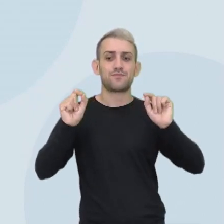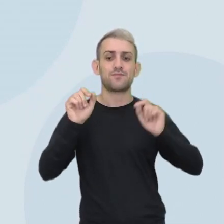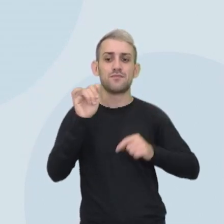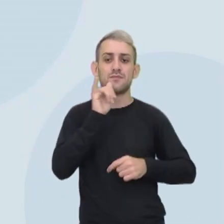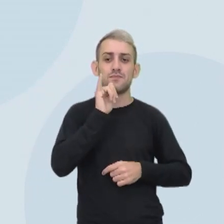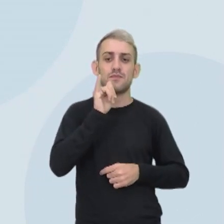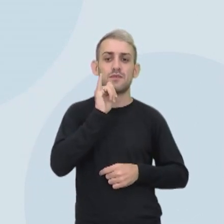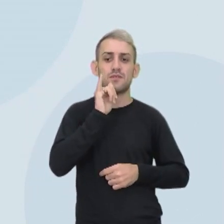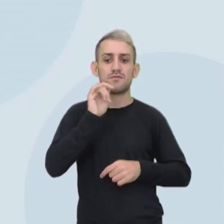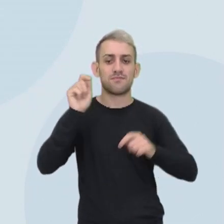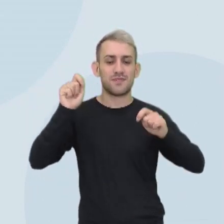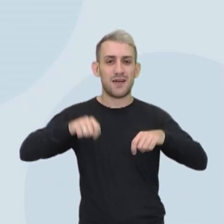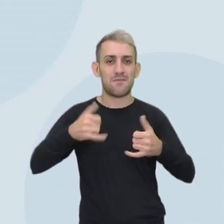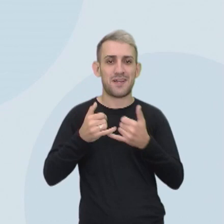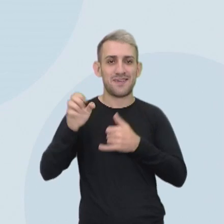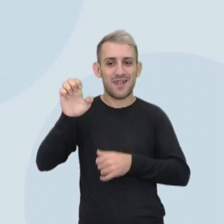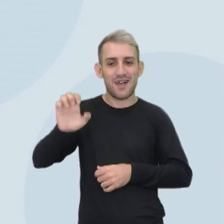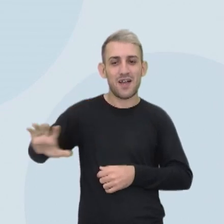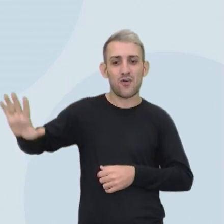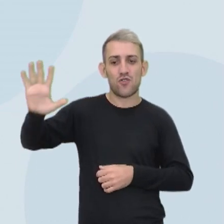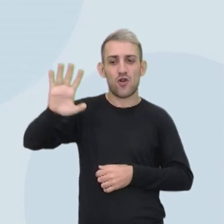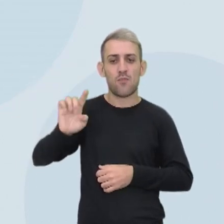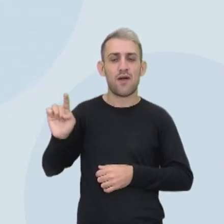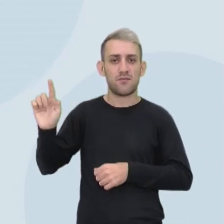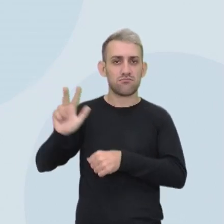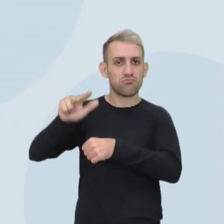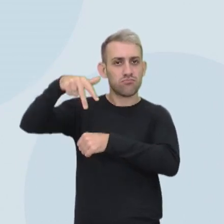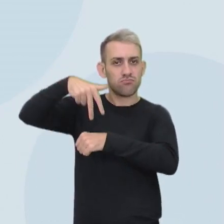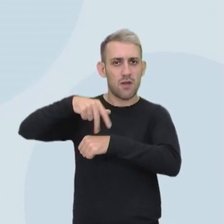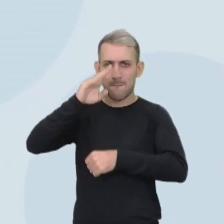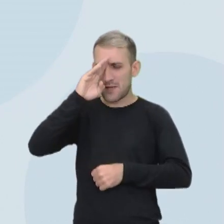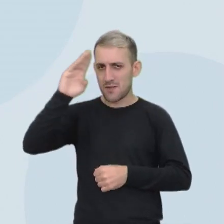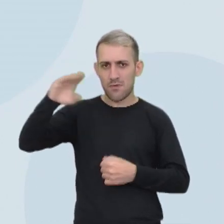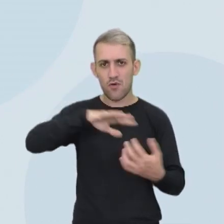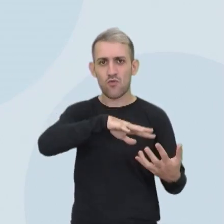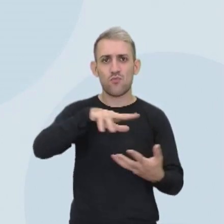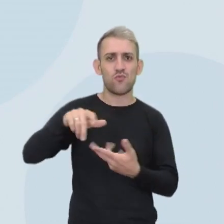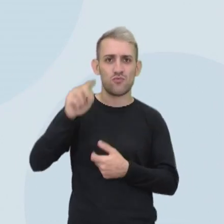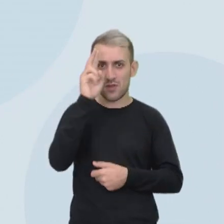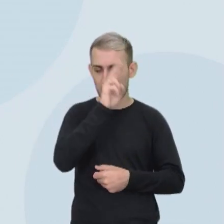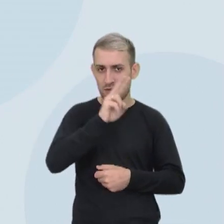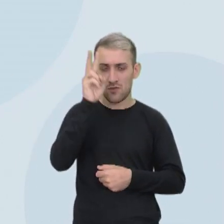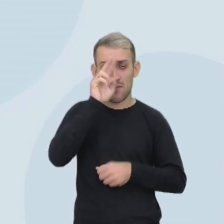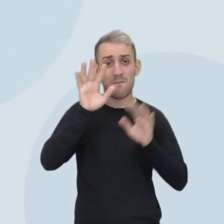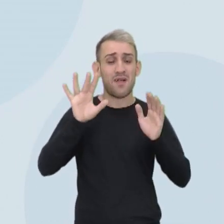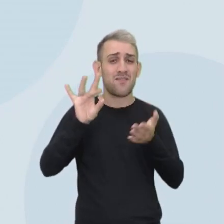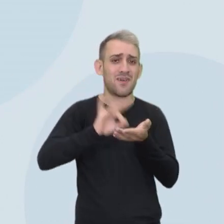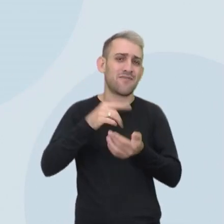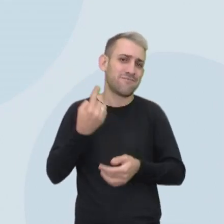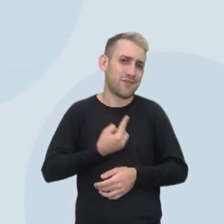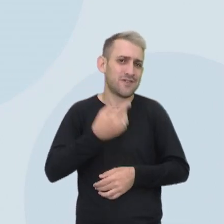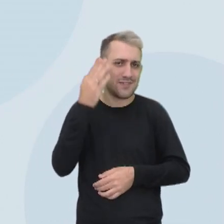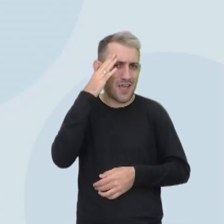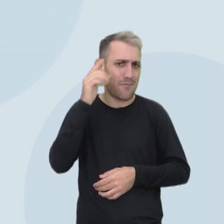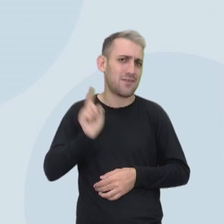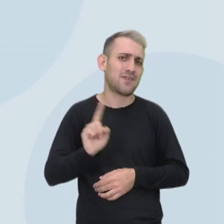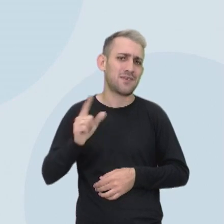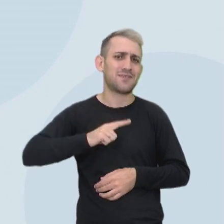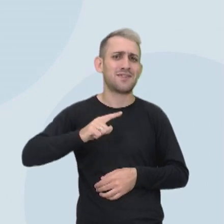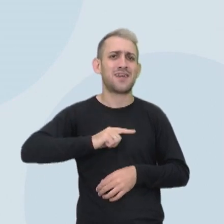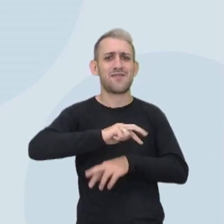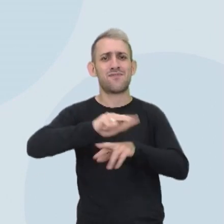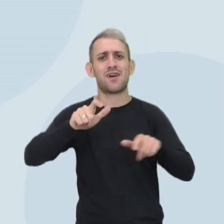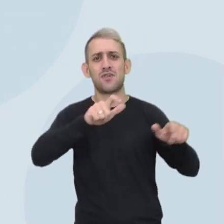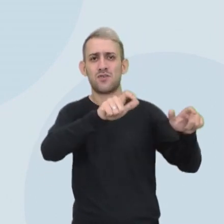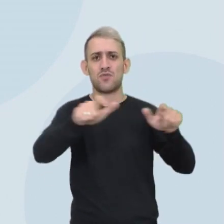E aí acaba deixando a Europa como se fosse a protagonista da história do mundo, né? E na verdade a gente sabe que não, né? A gente tem várias